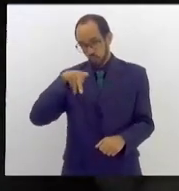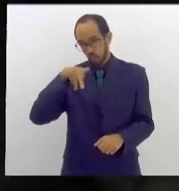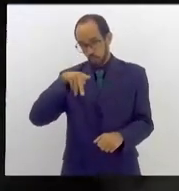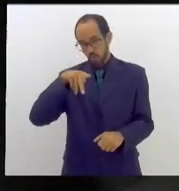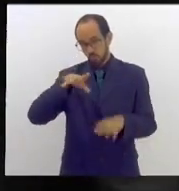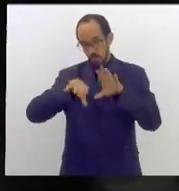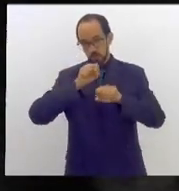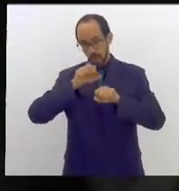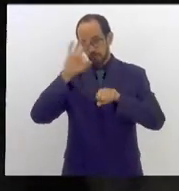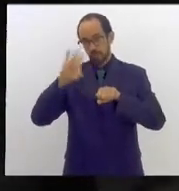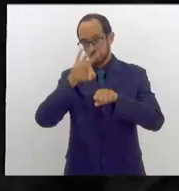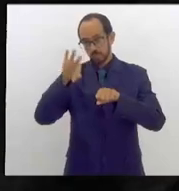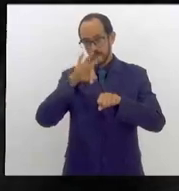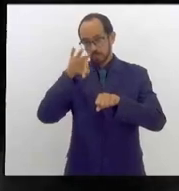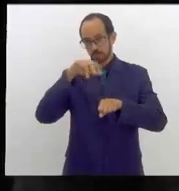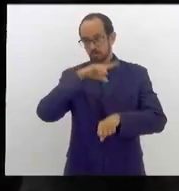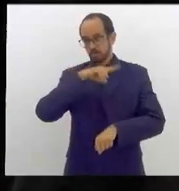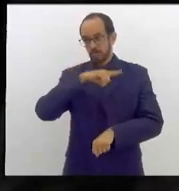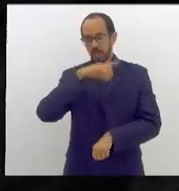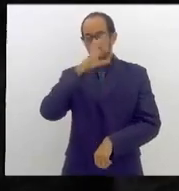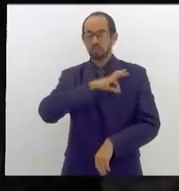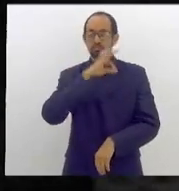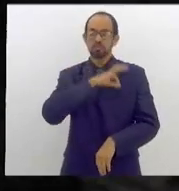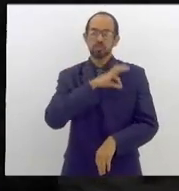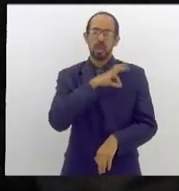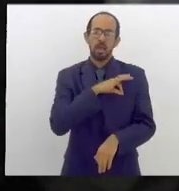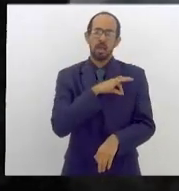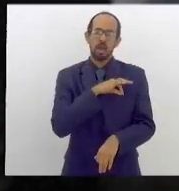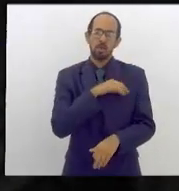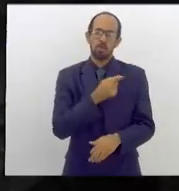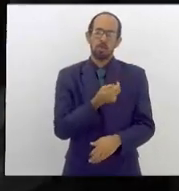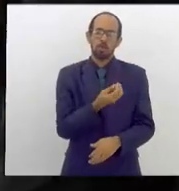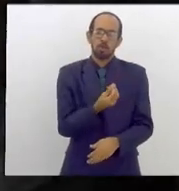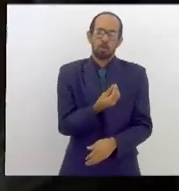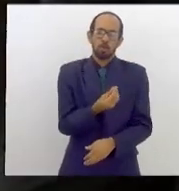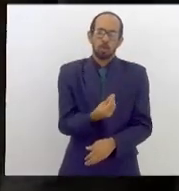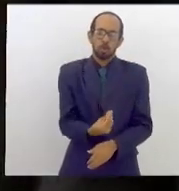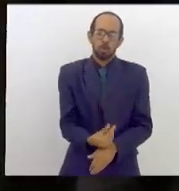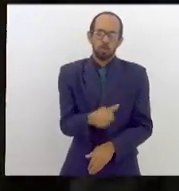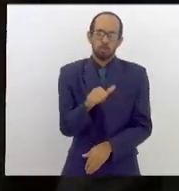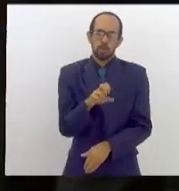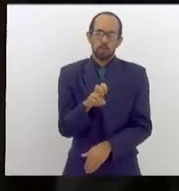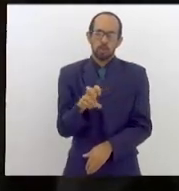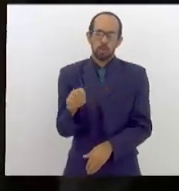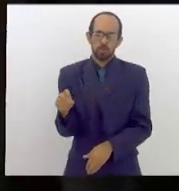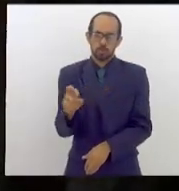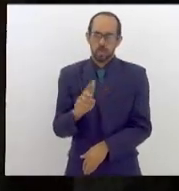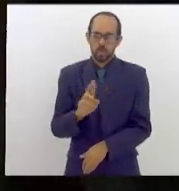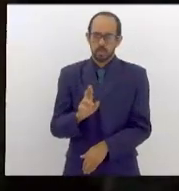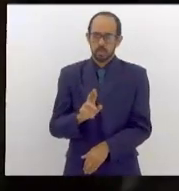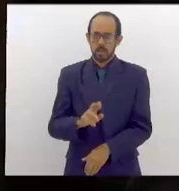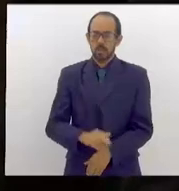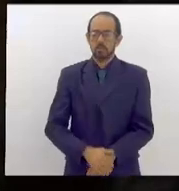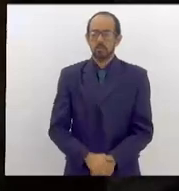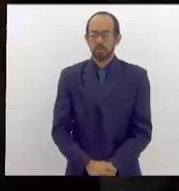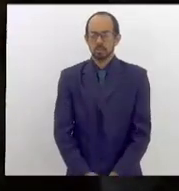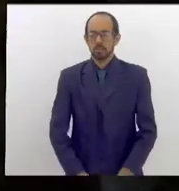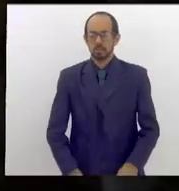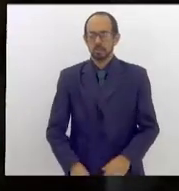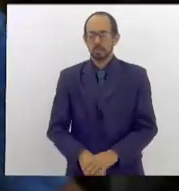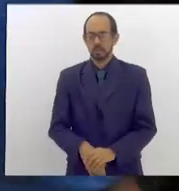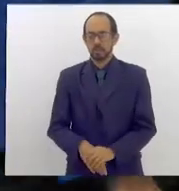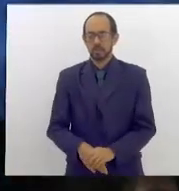no estado com o valor salarial de vencimento base de 1.500 é inadmissível